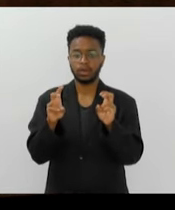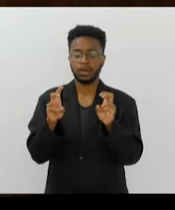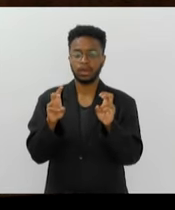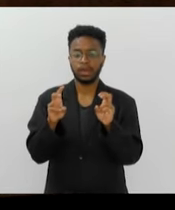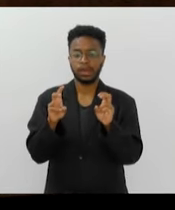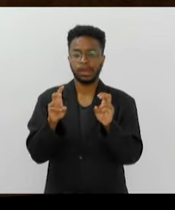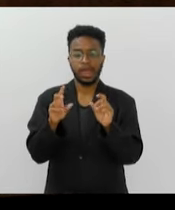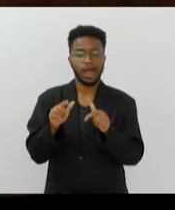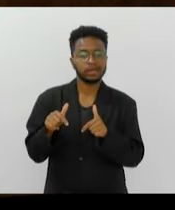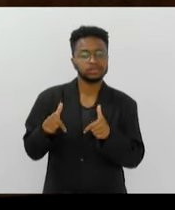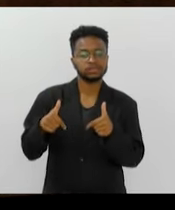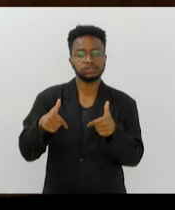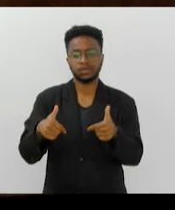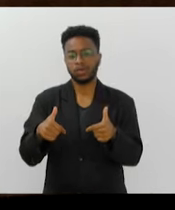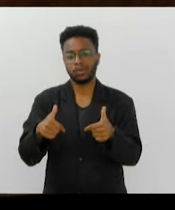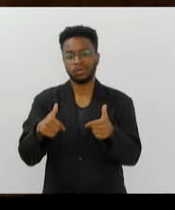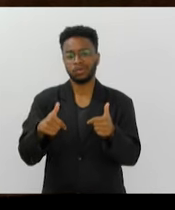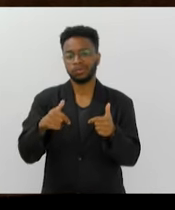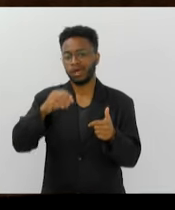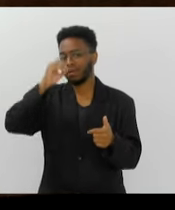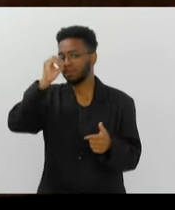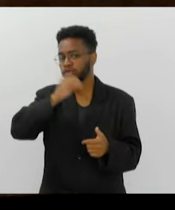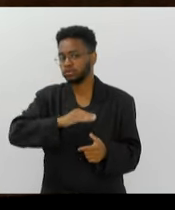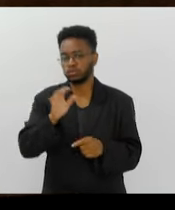estado que incineravam